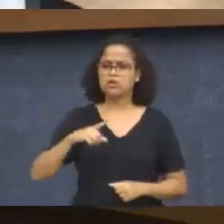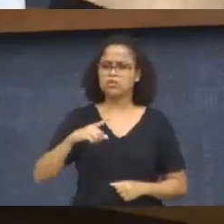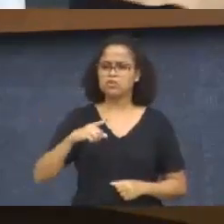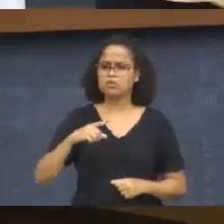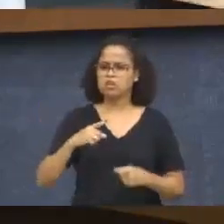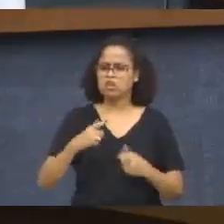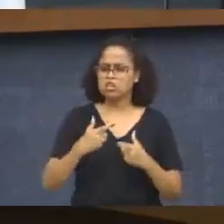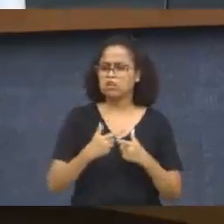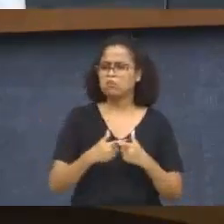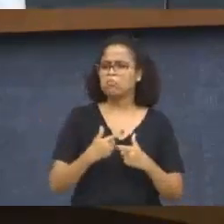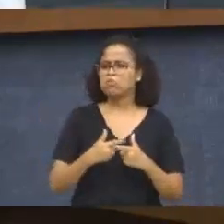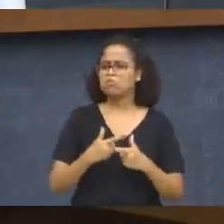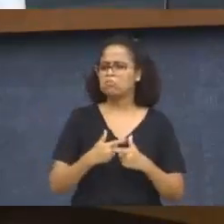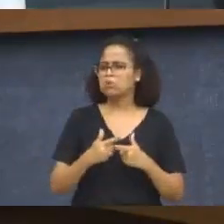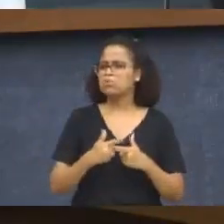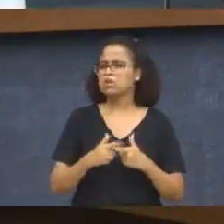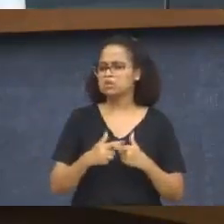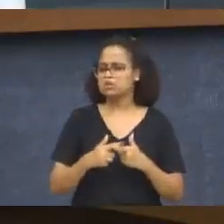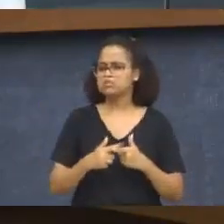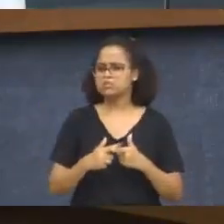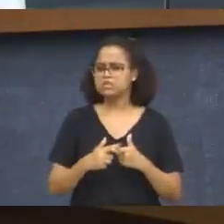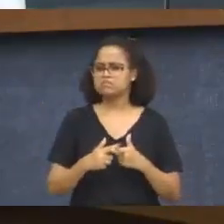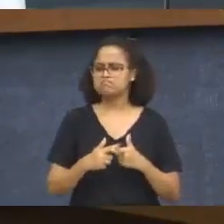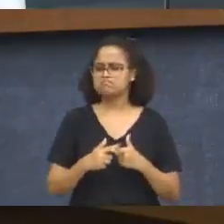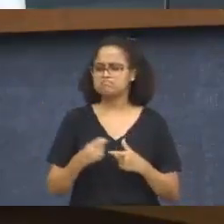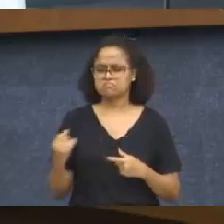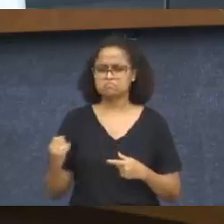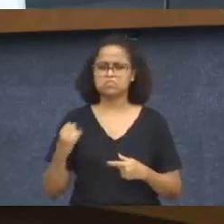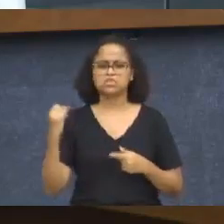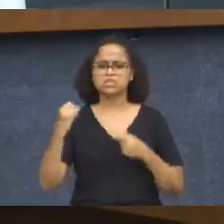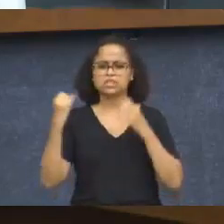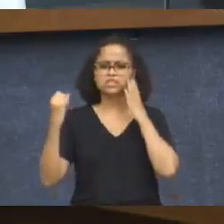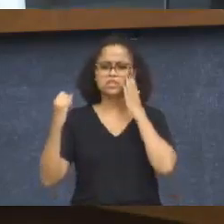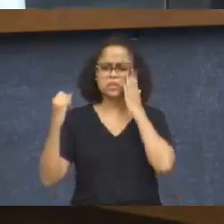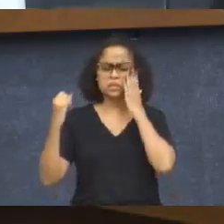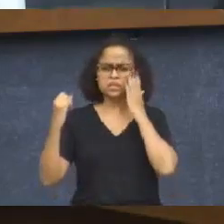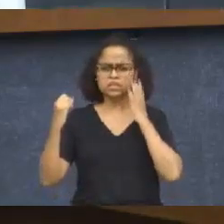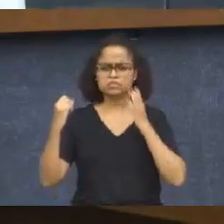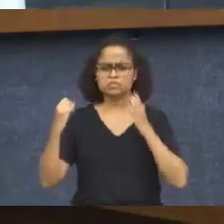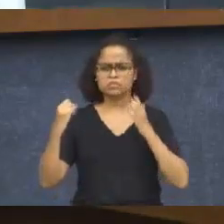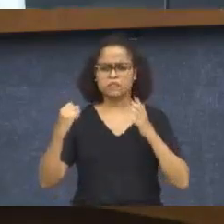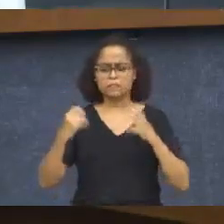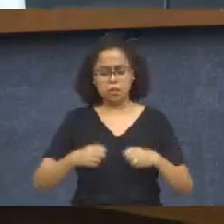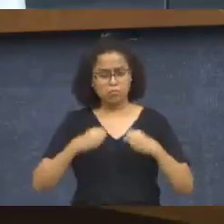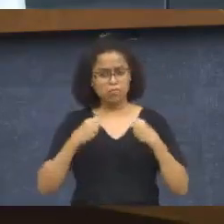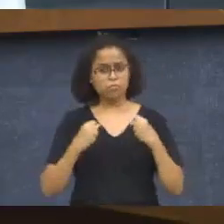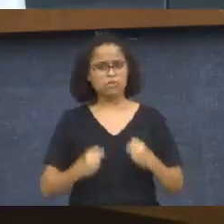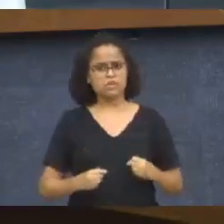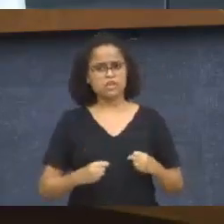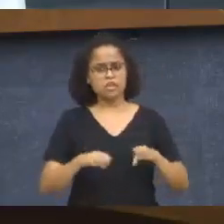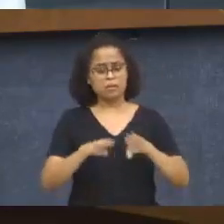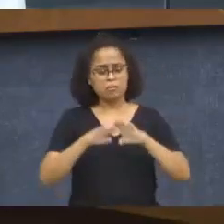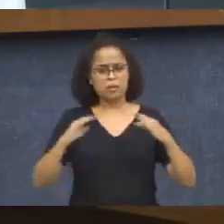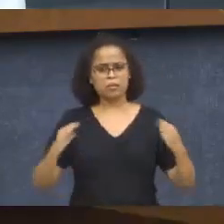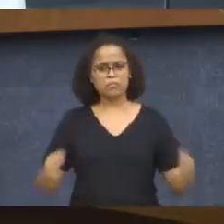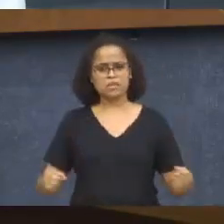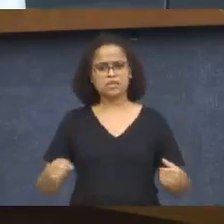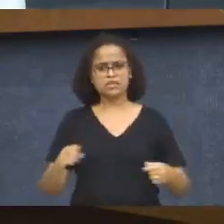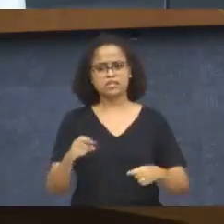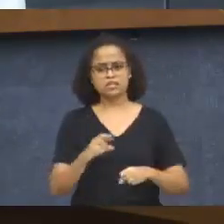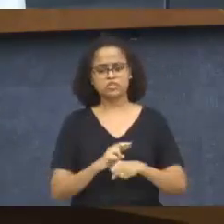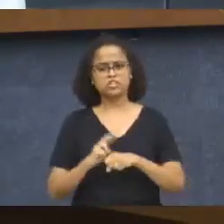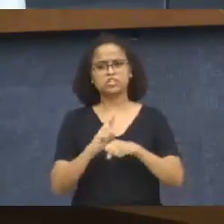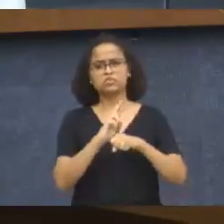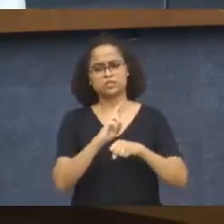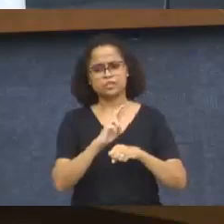é ele dá muito poder para a mesa diretora para poder mudar atribuições de cargo